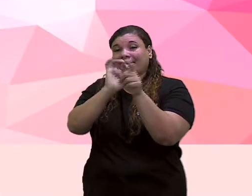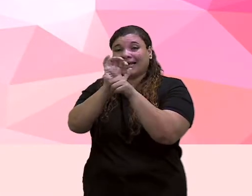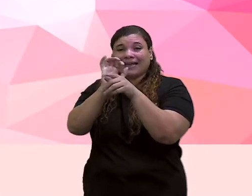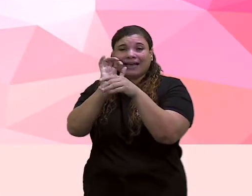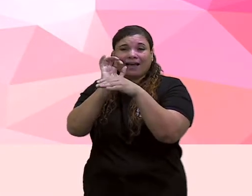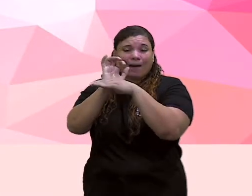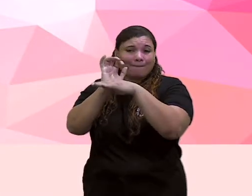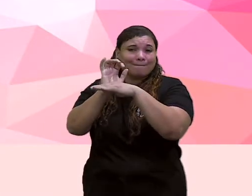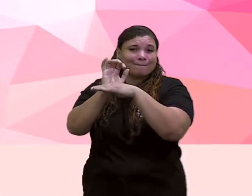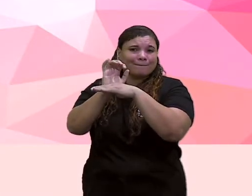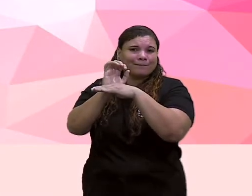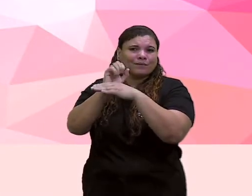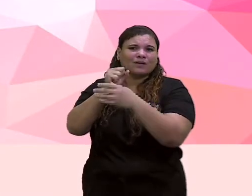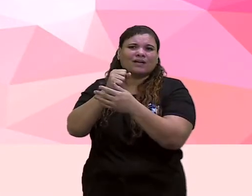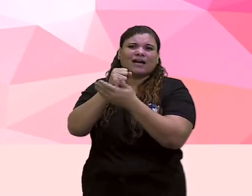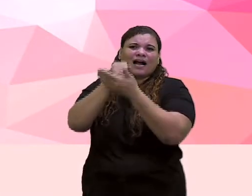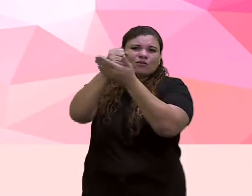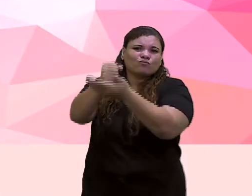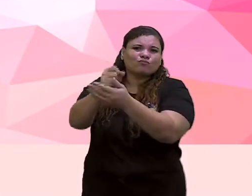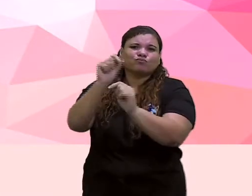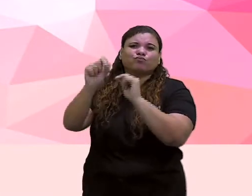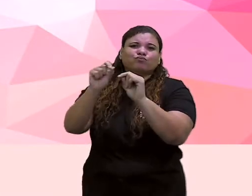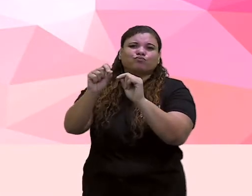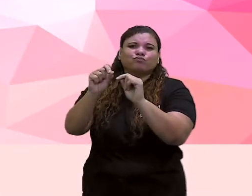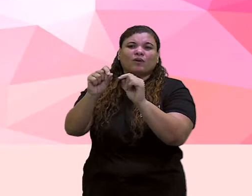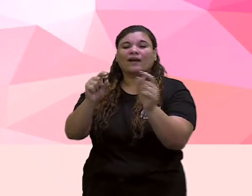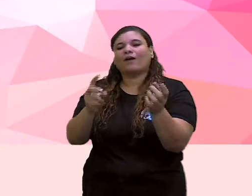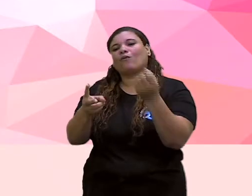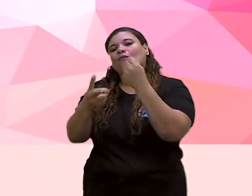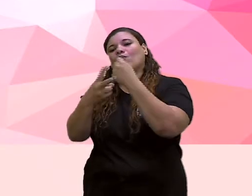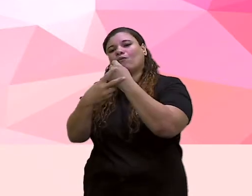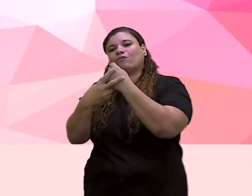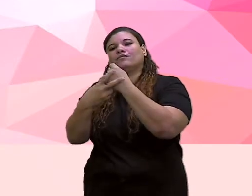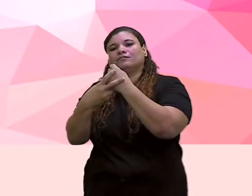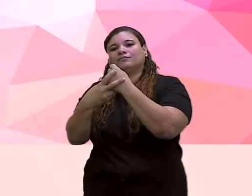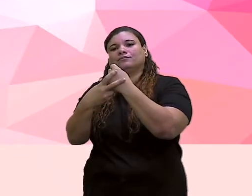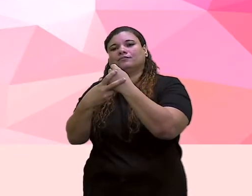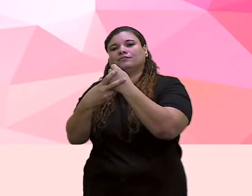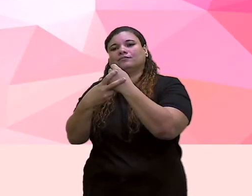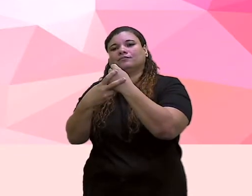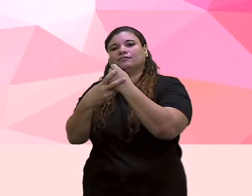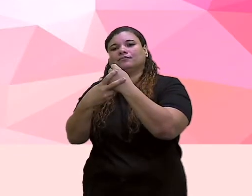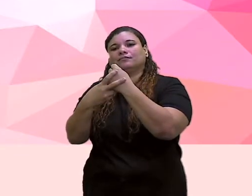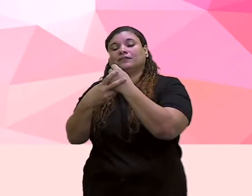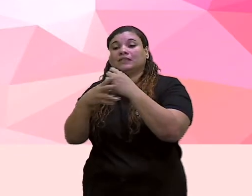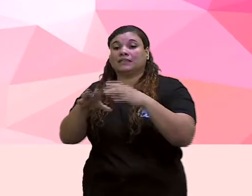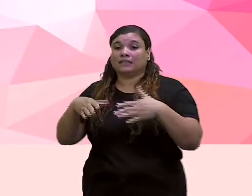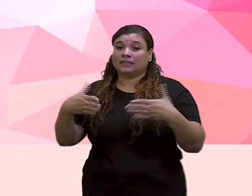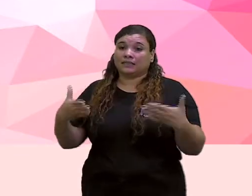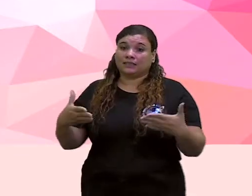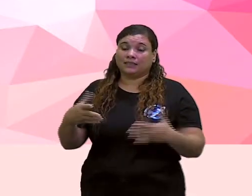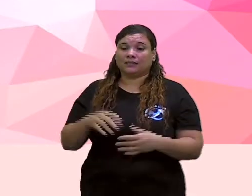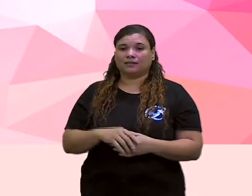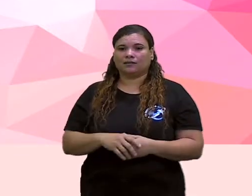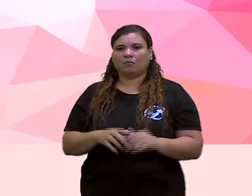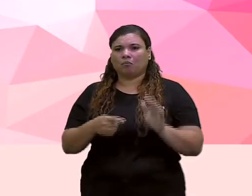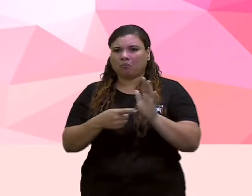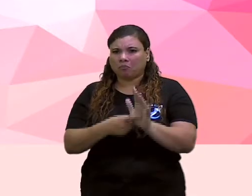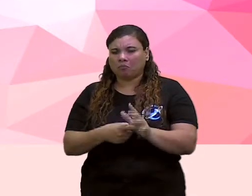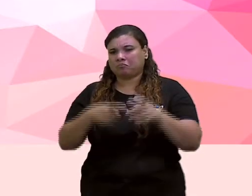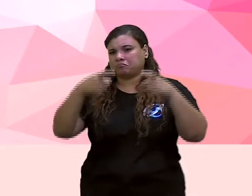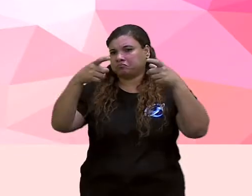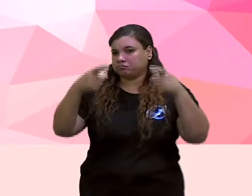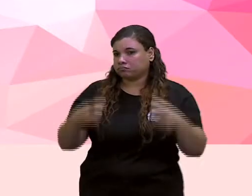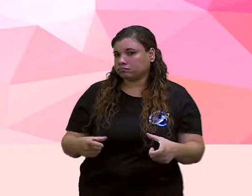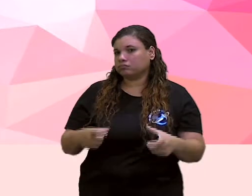uma circunstância, uma informação específica e que vai estabelecer o quê? Uma condição de tempo, lugar,